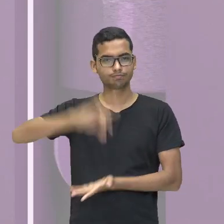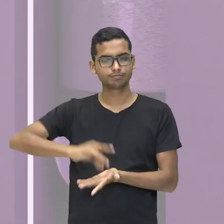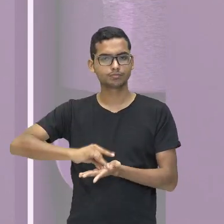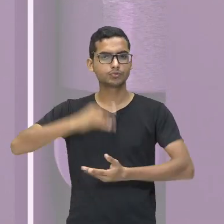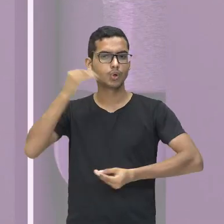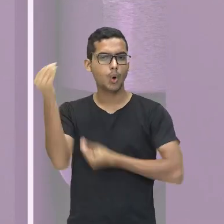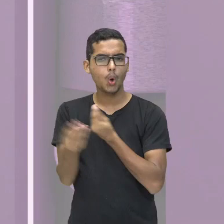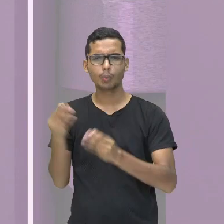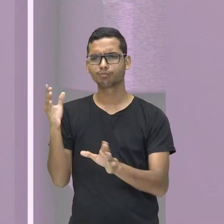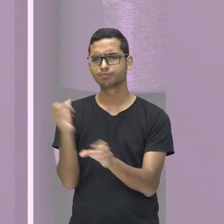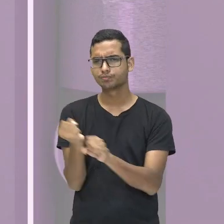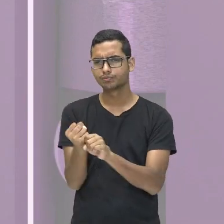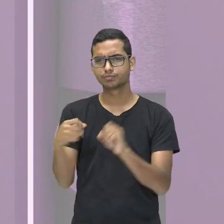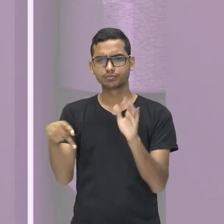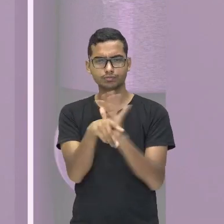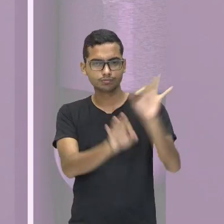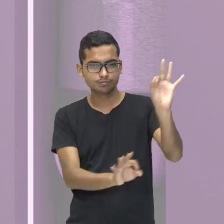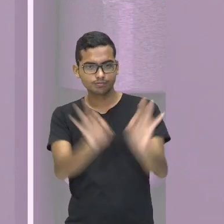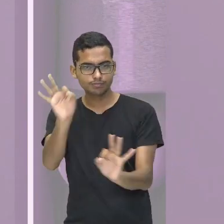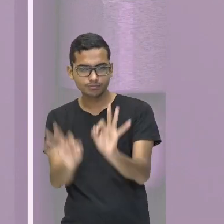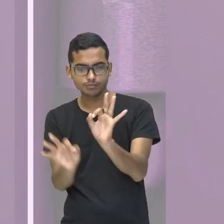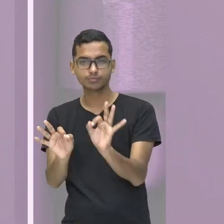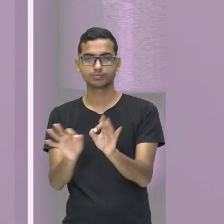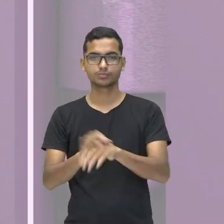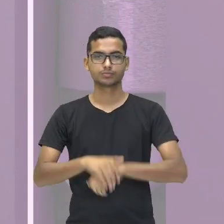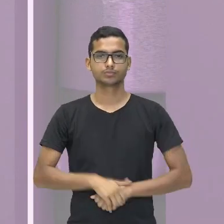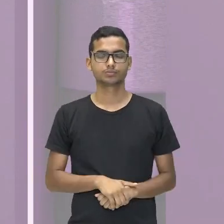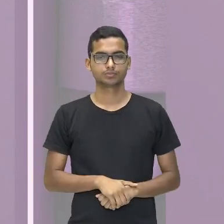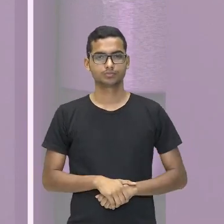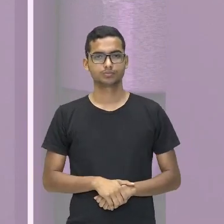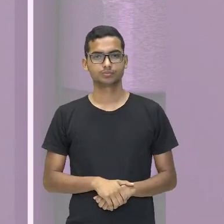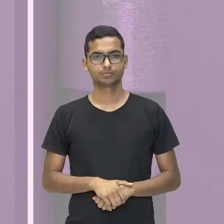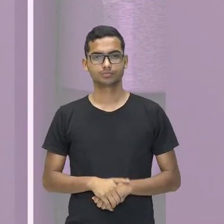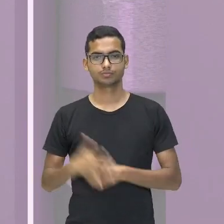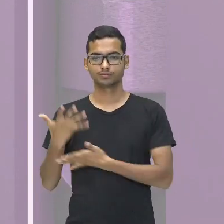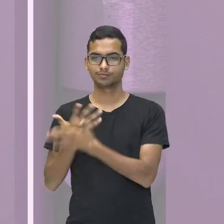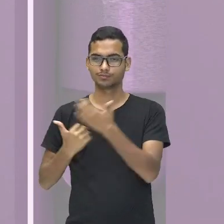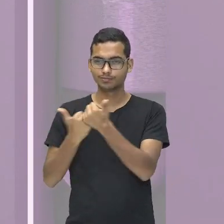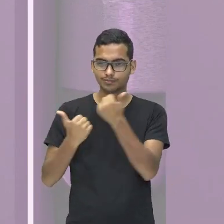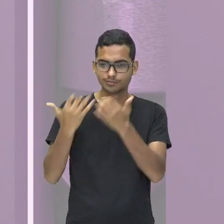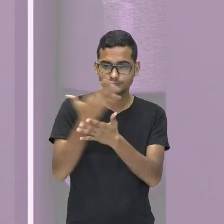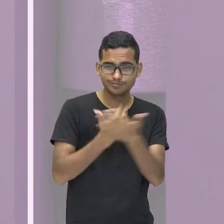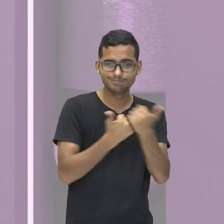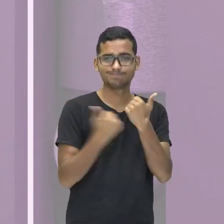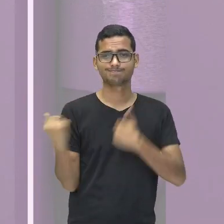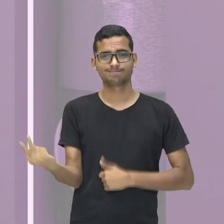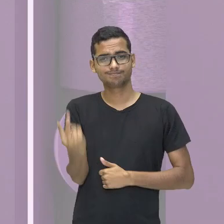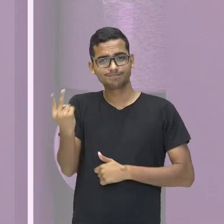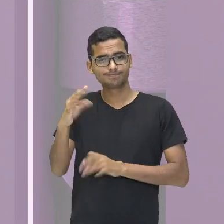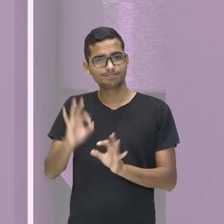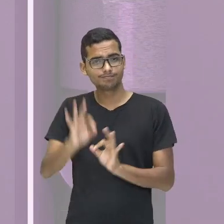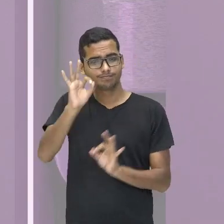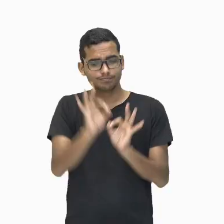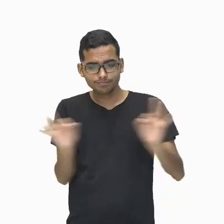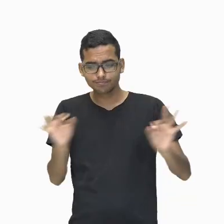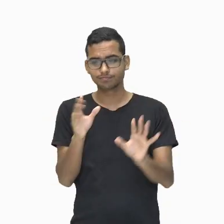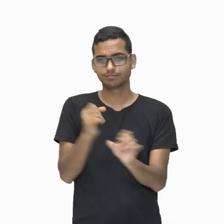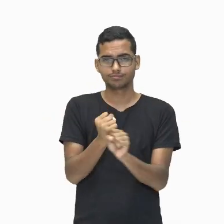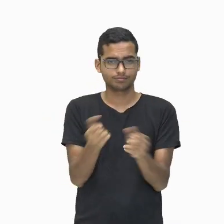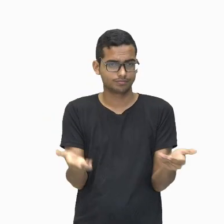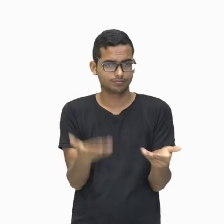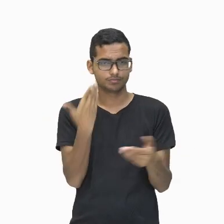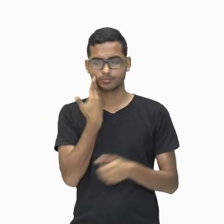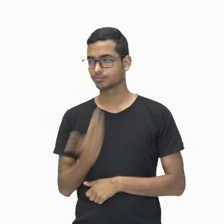a gente calcular, na verdade, substituir os valores aí que vai calcular a distância, né? Então